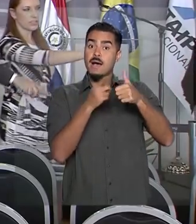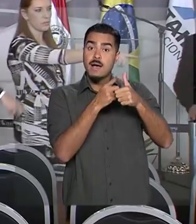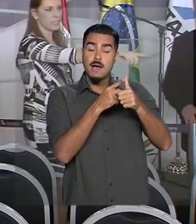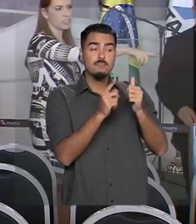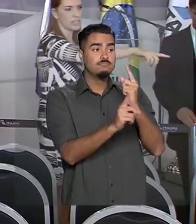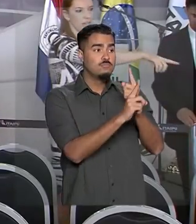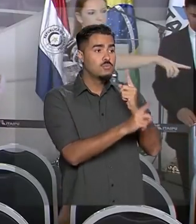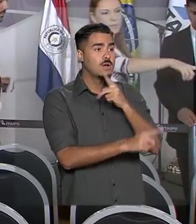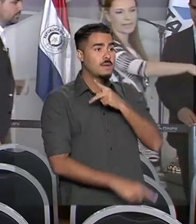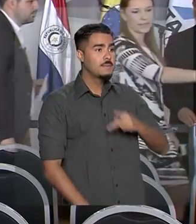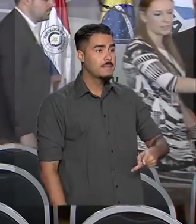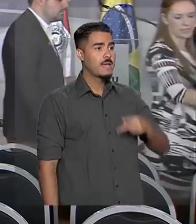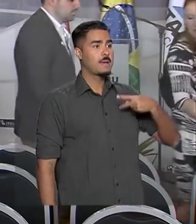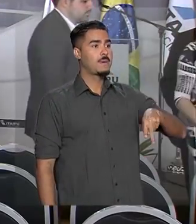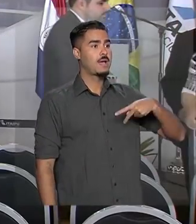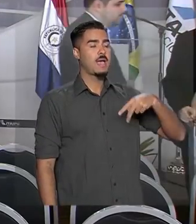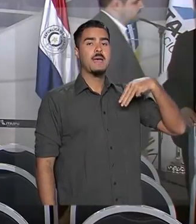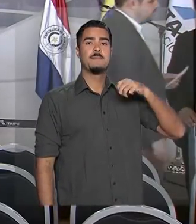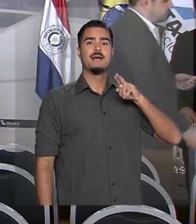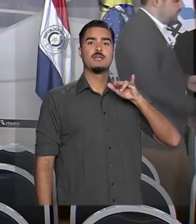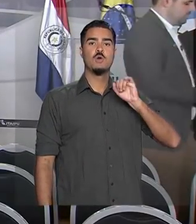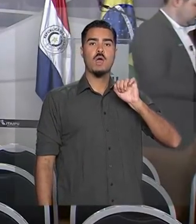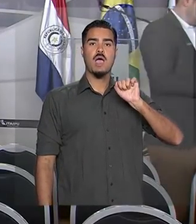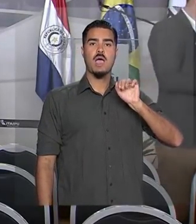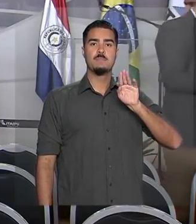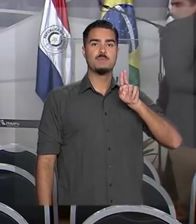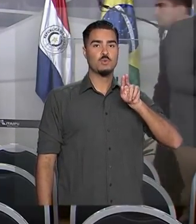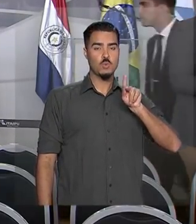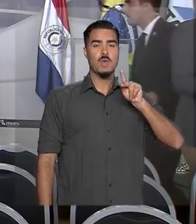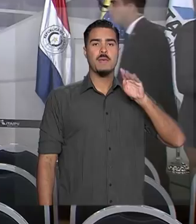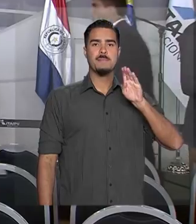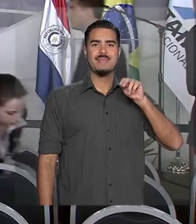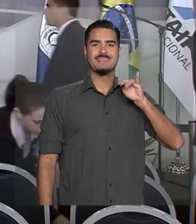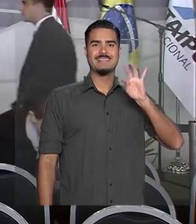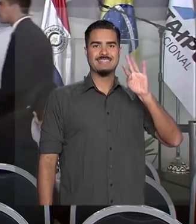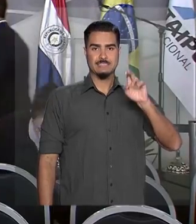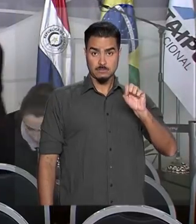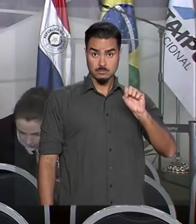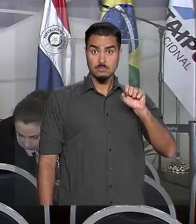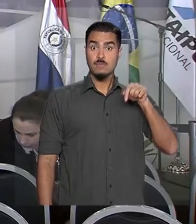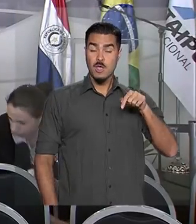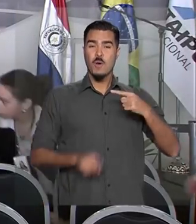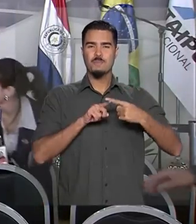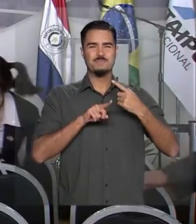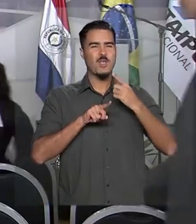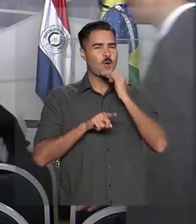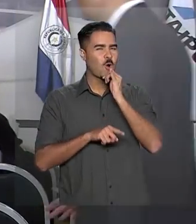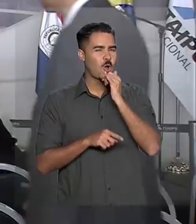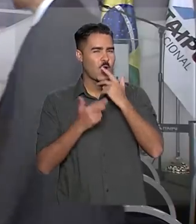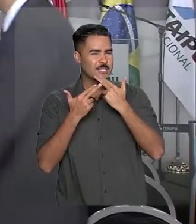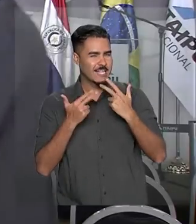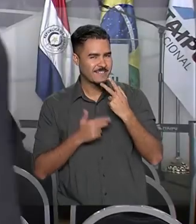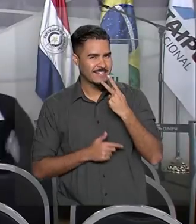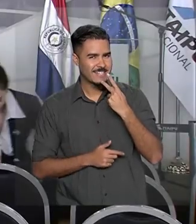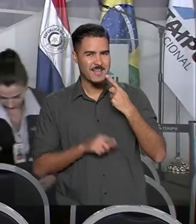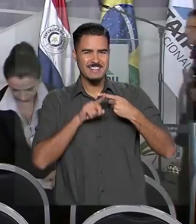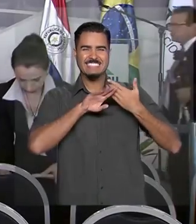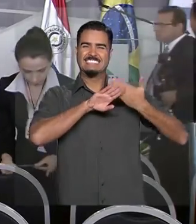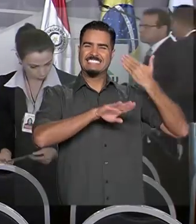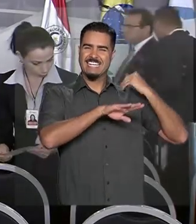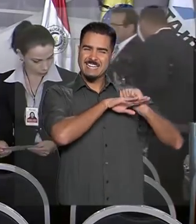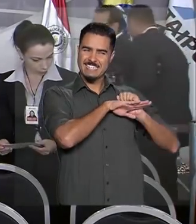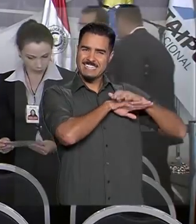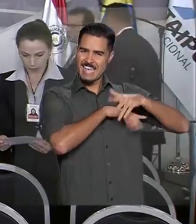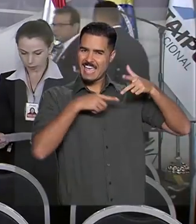do Paraguai, Mário Abdo Benítez. E agora uma curiosidade. Desde a inauguração, desde que começou a